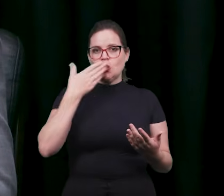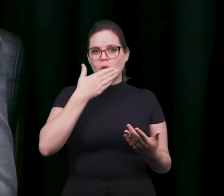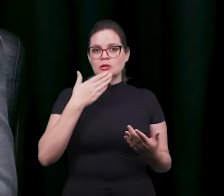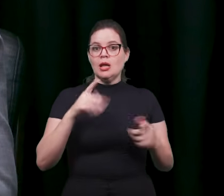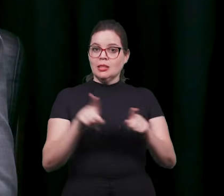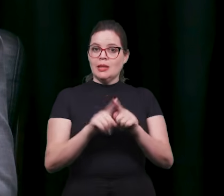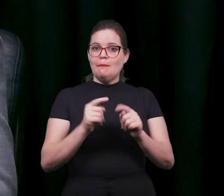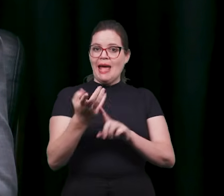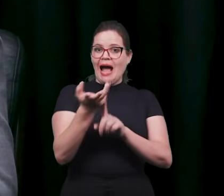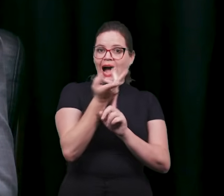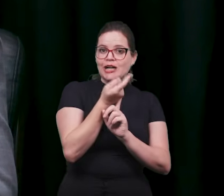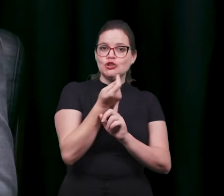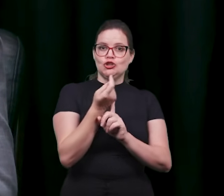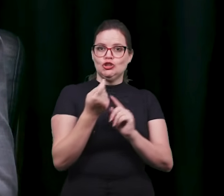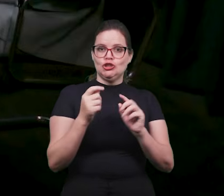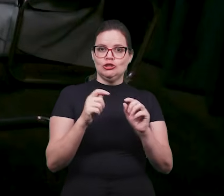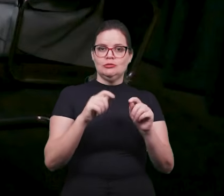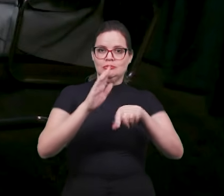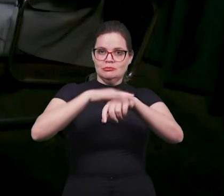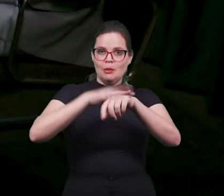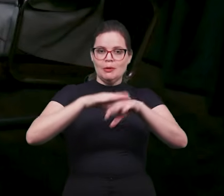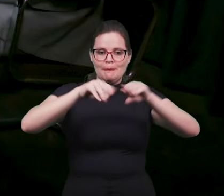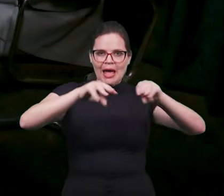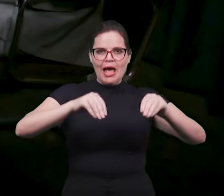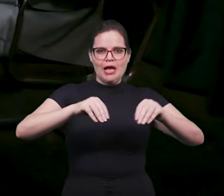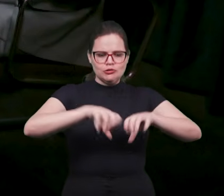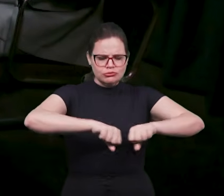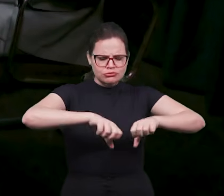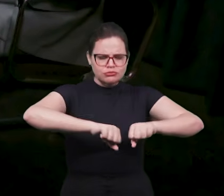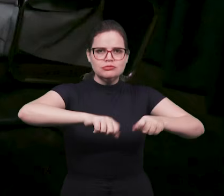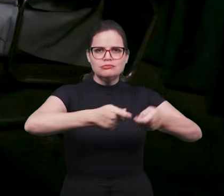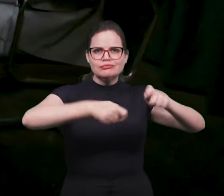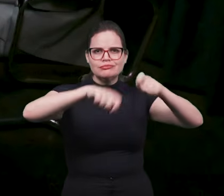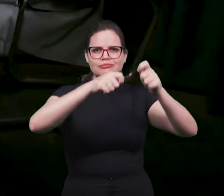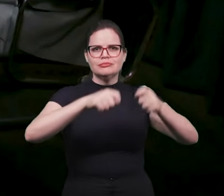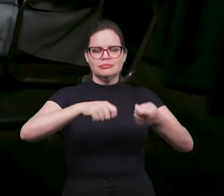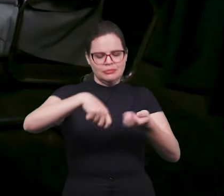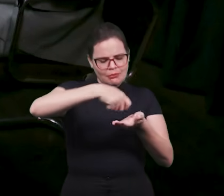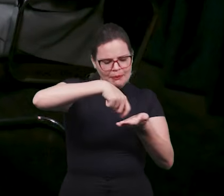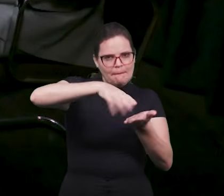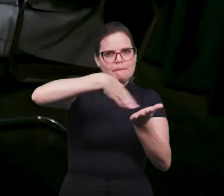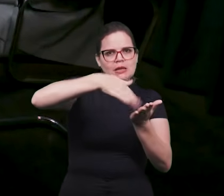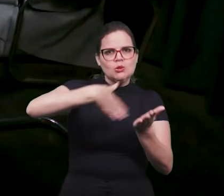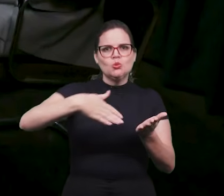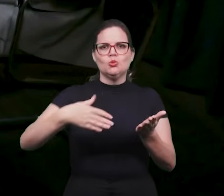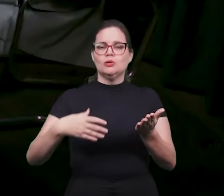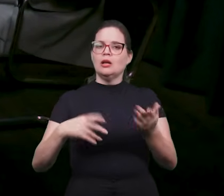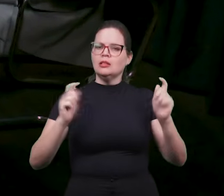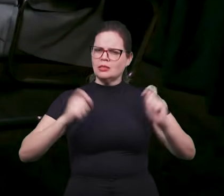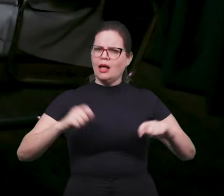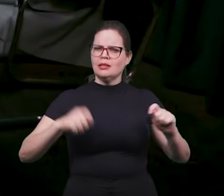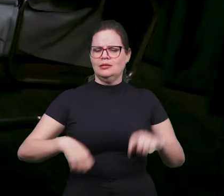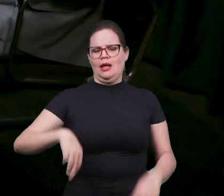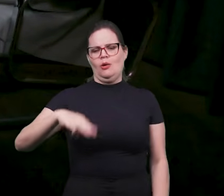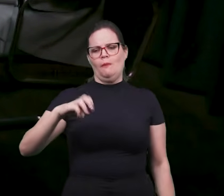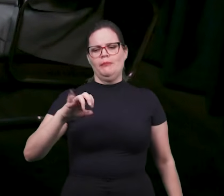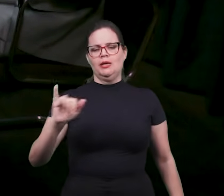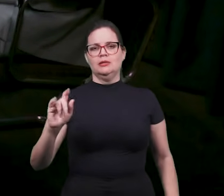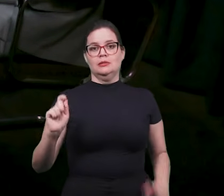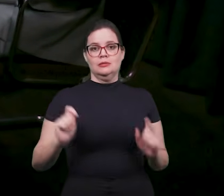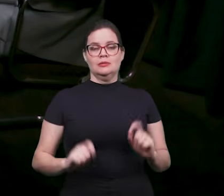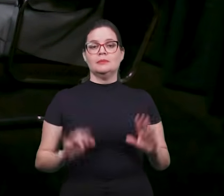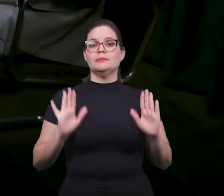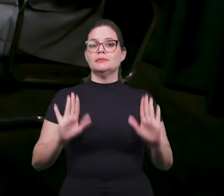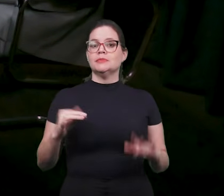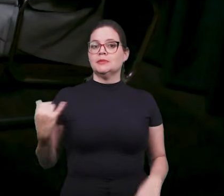Produtos artesanais também. Artesanais, então tudo isso está dentro daquilo que o MEI permite. Então é importante